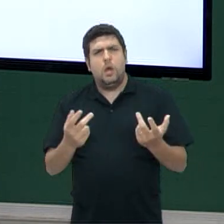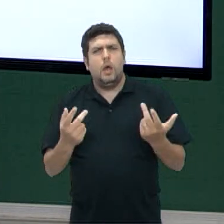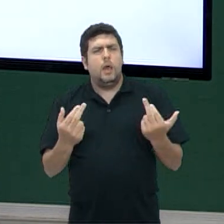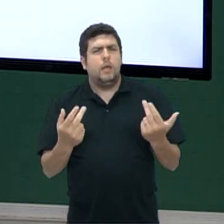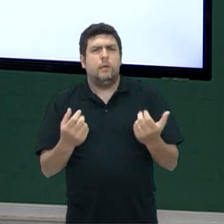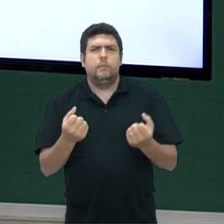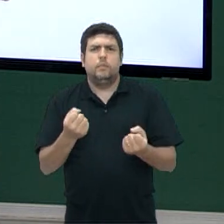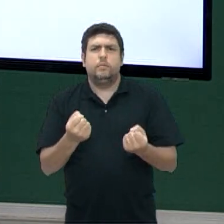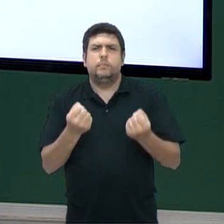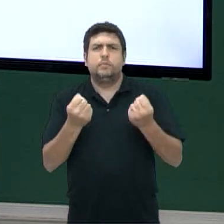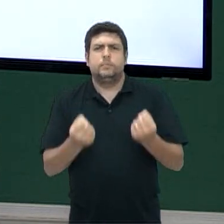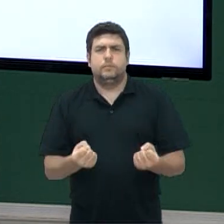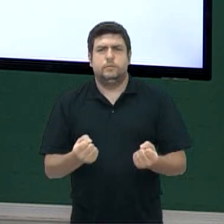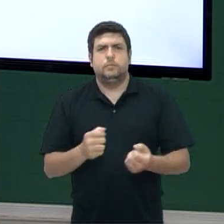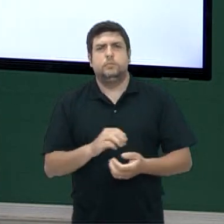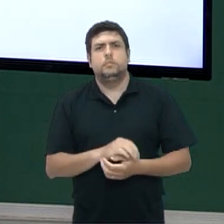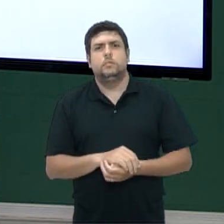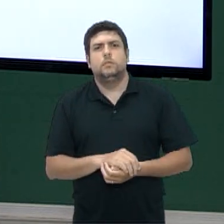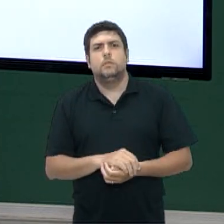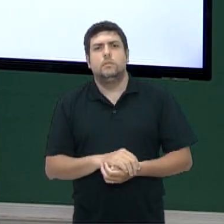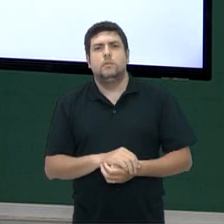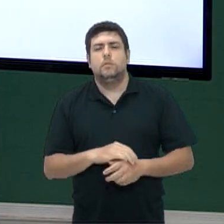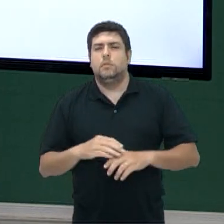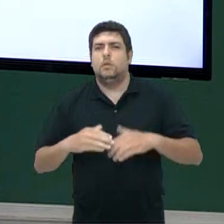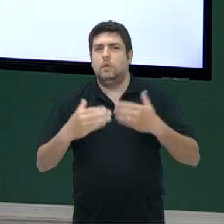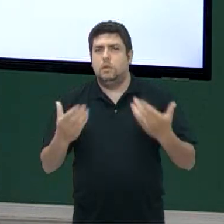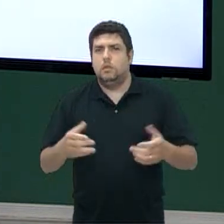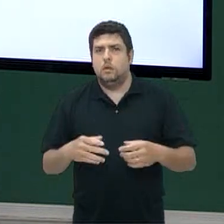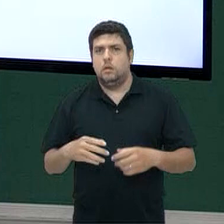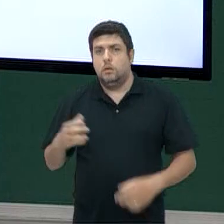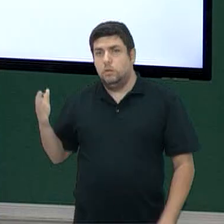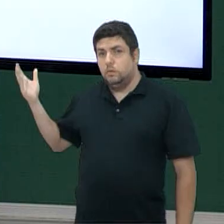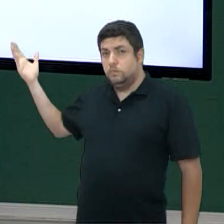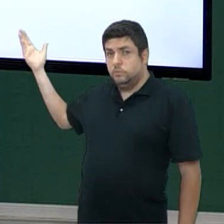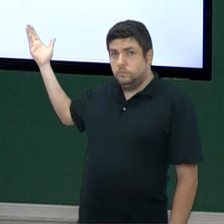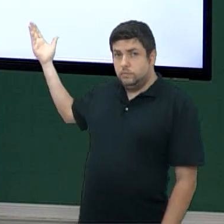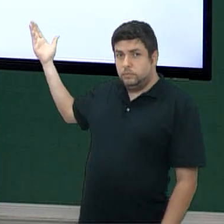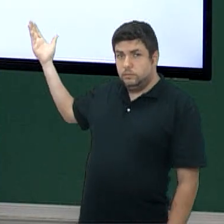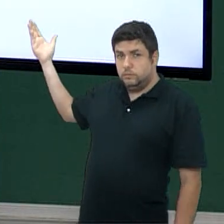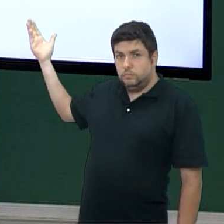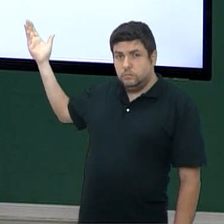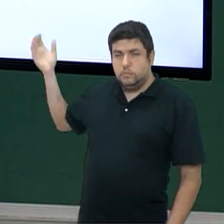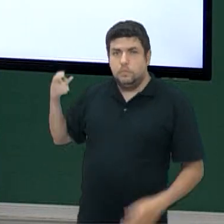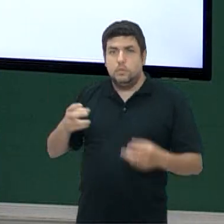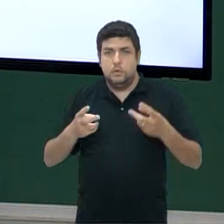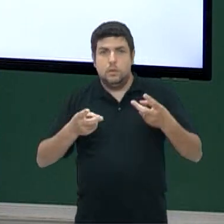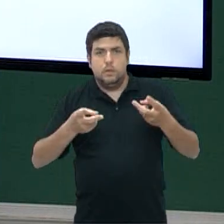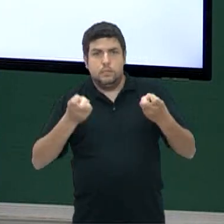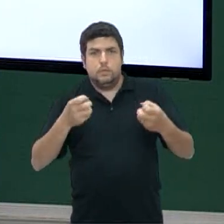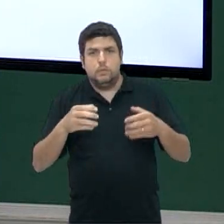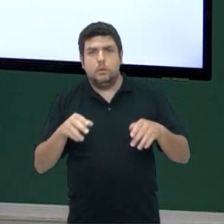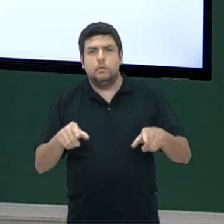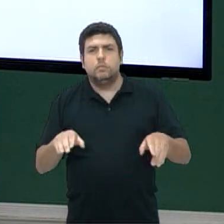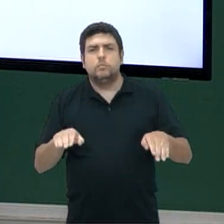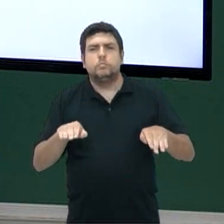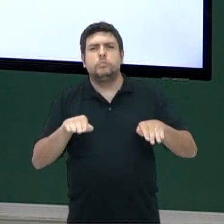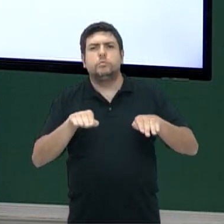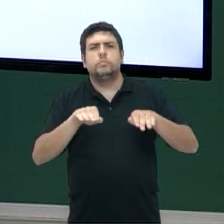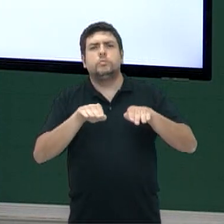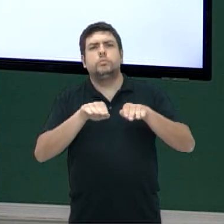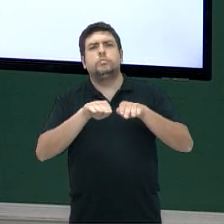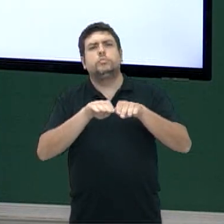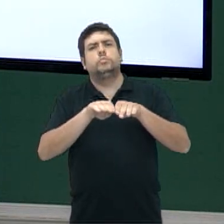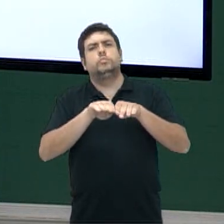nessa terceira situação que a gente está vendo aqui, você começa a perceber que existe uma situação de equilíbrio. Então, são